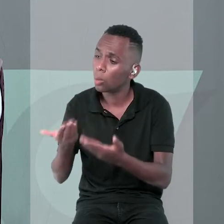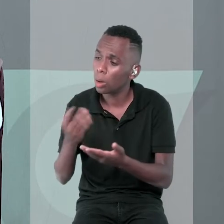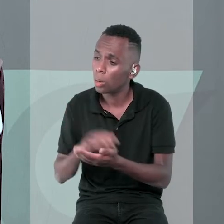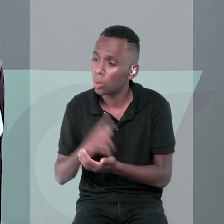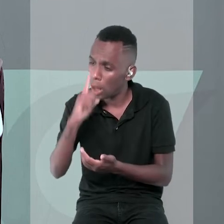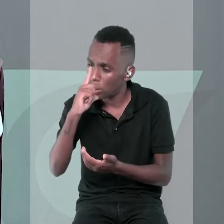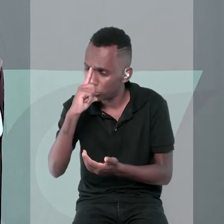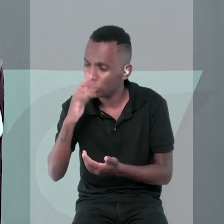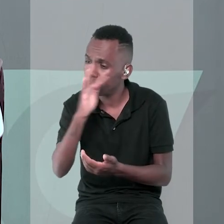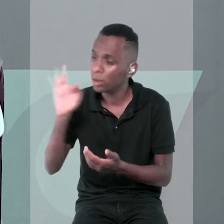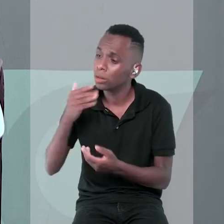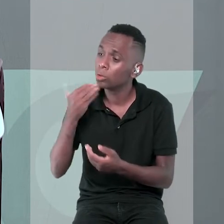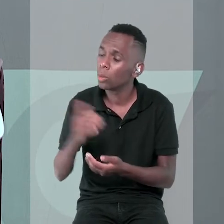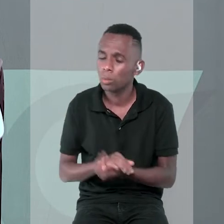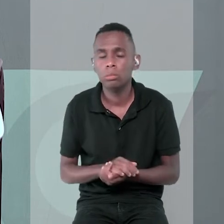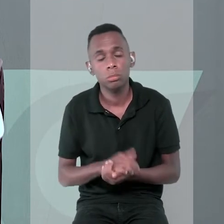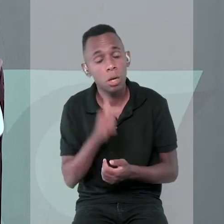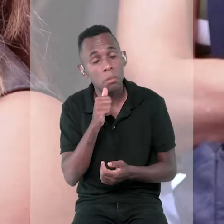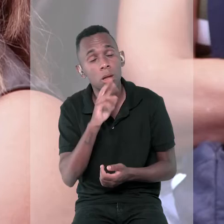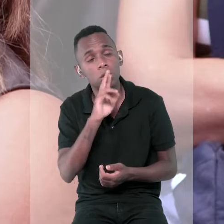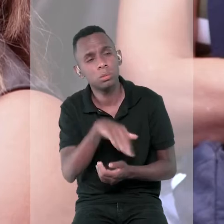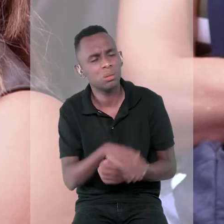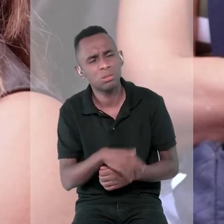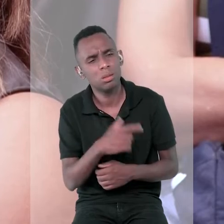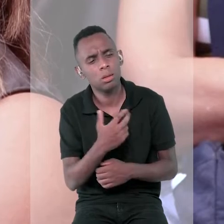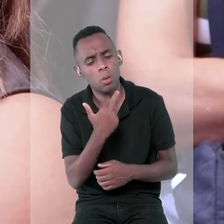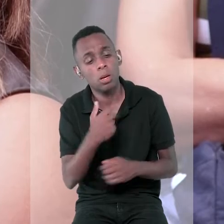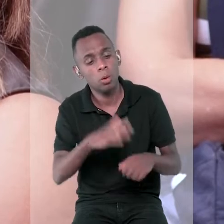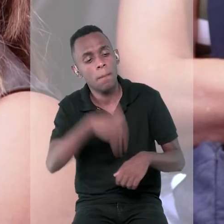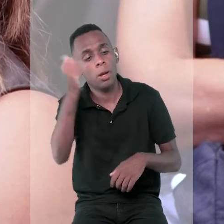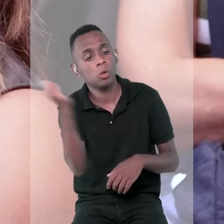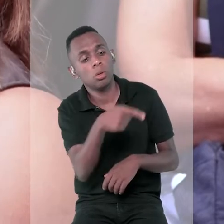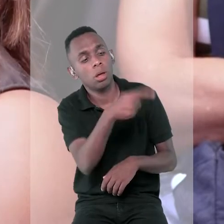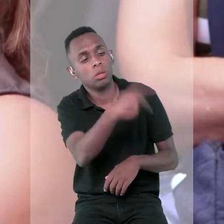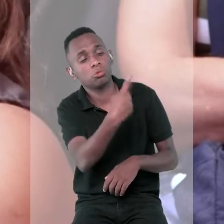inglês? Ela responde, numa língua melhor que a sua.